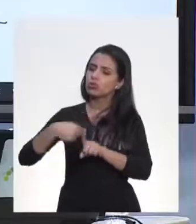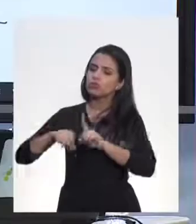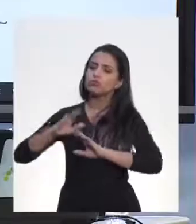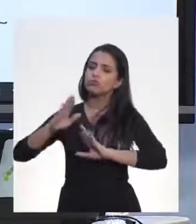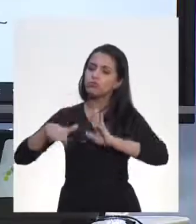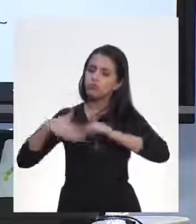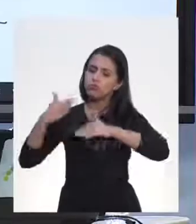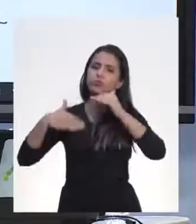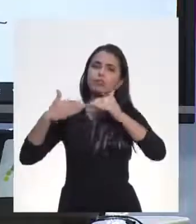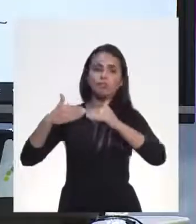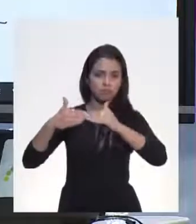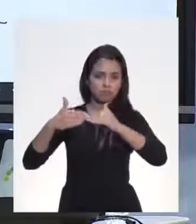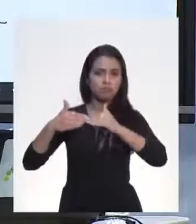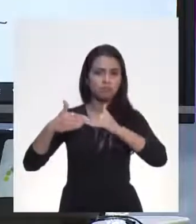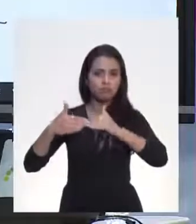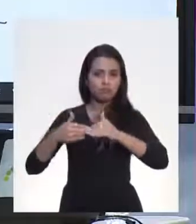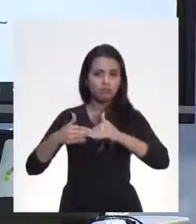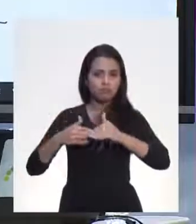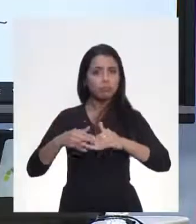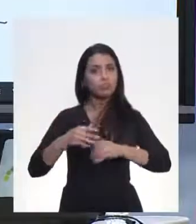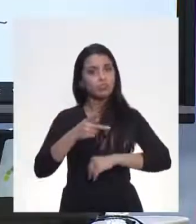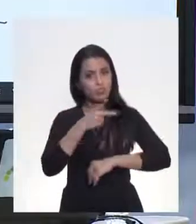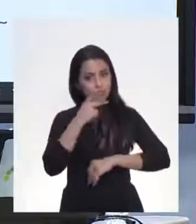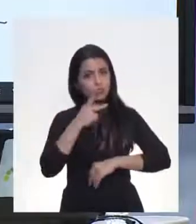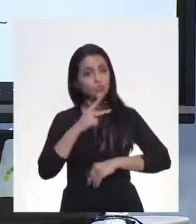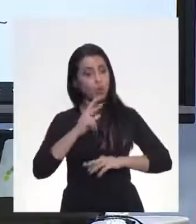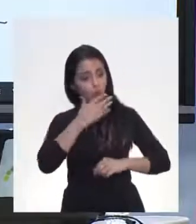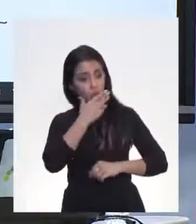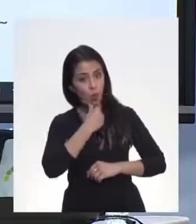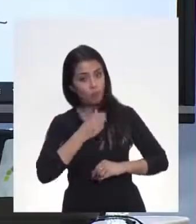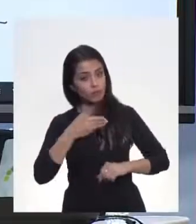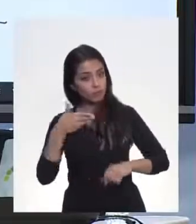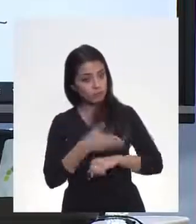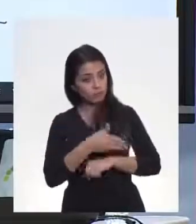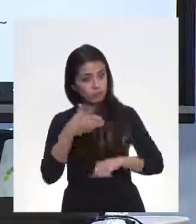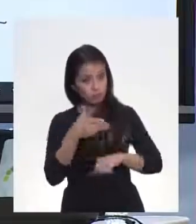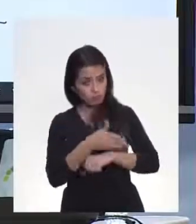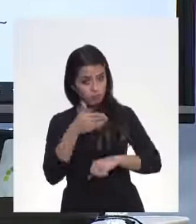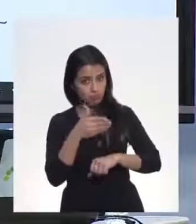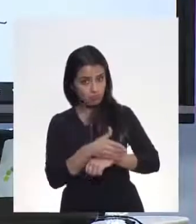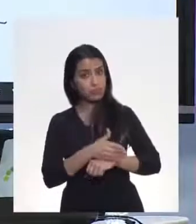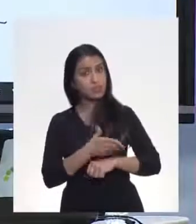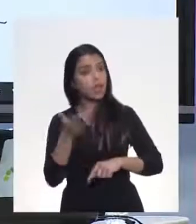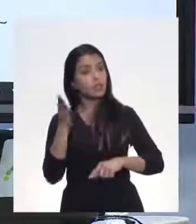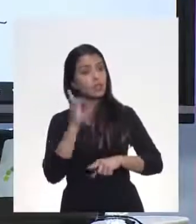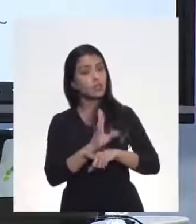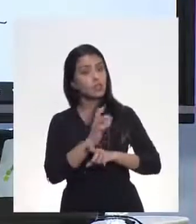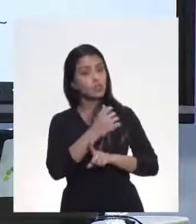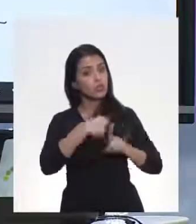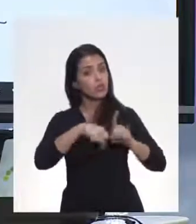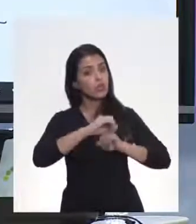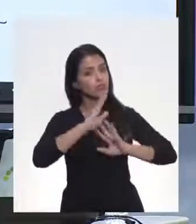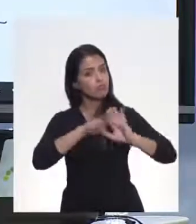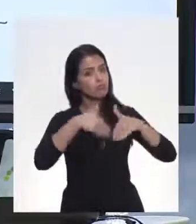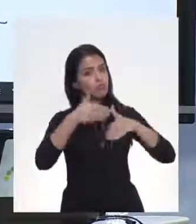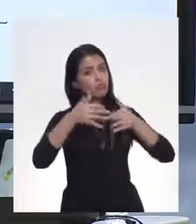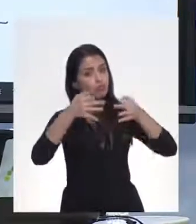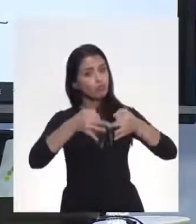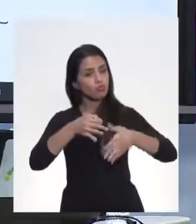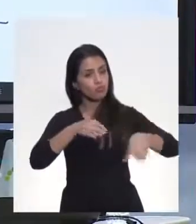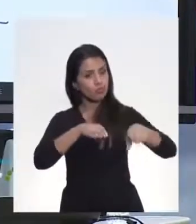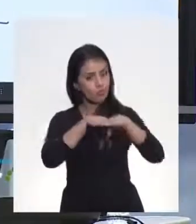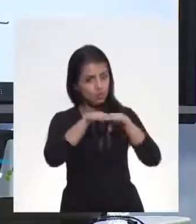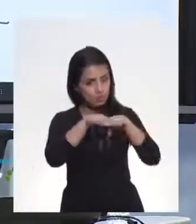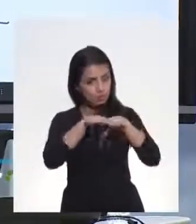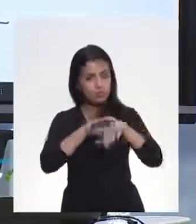que os homens colaboram na construção de uma sociedade mais justa e igualitária. Mas, no momento em